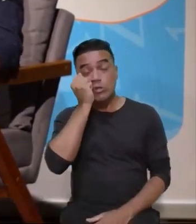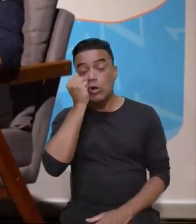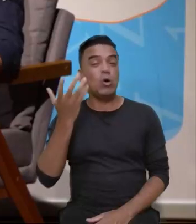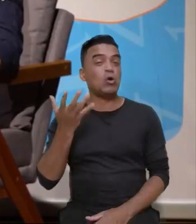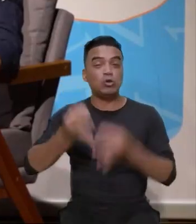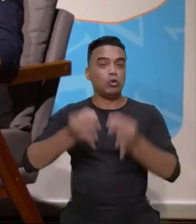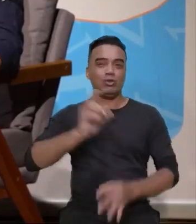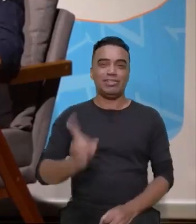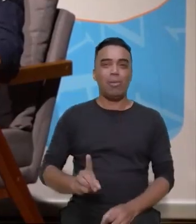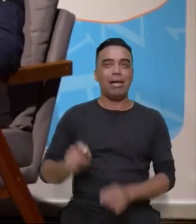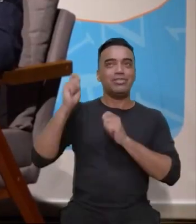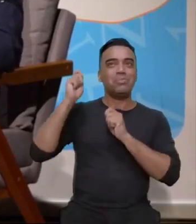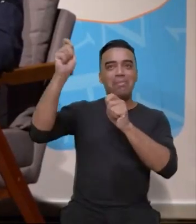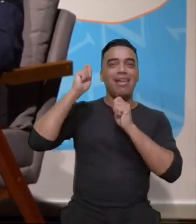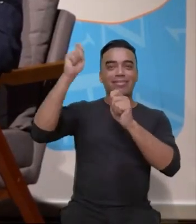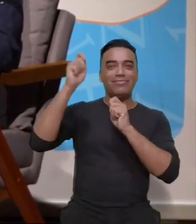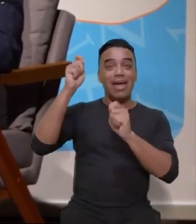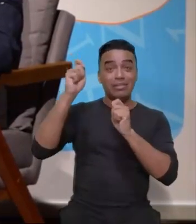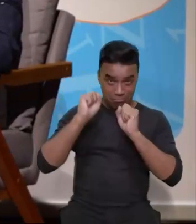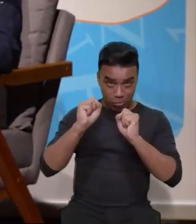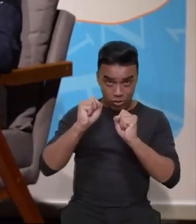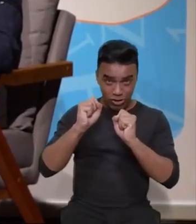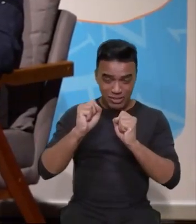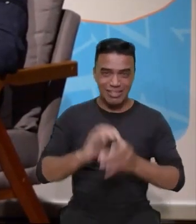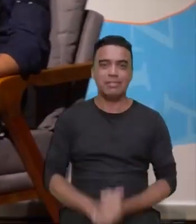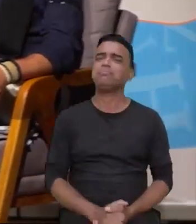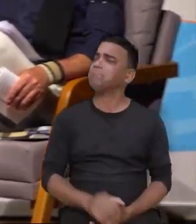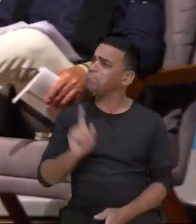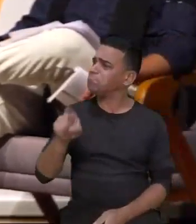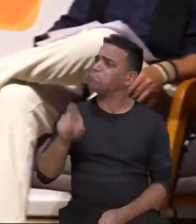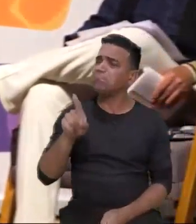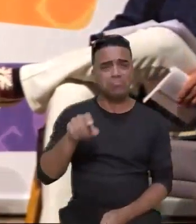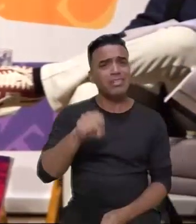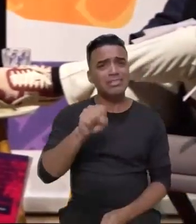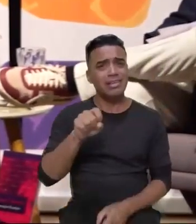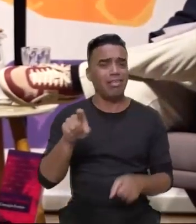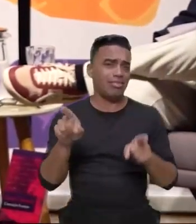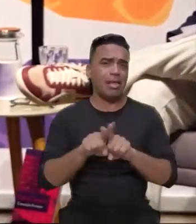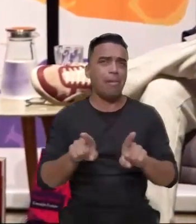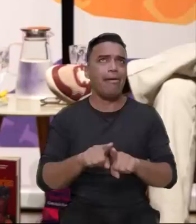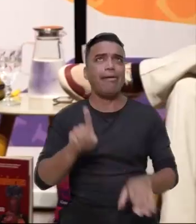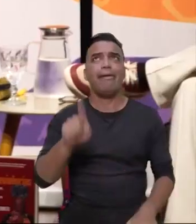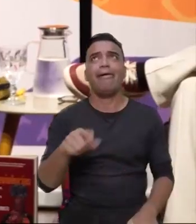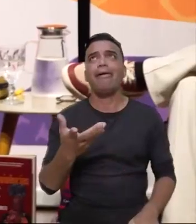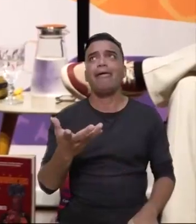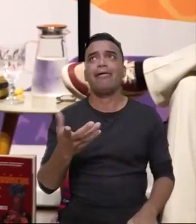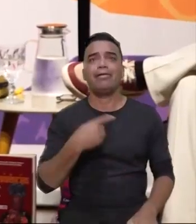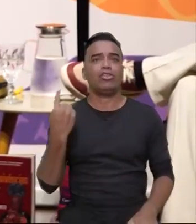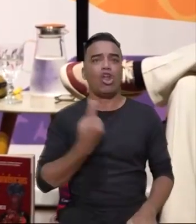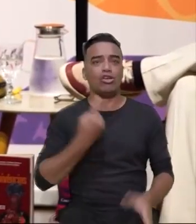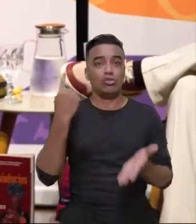virou quase um manifesto, a gente pode dizer isso. Não pode? Assim como virou também a